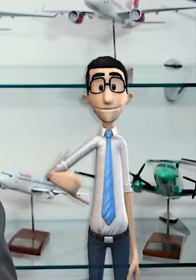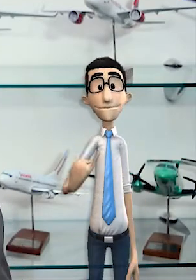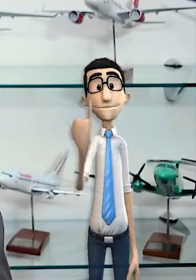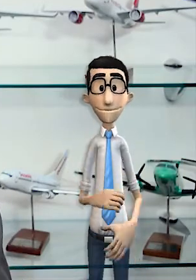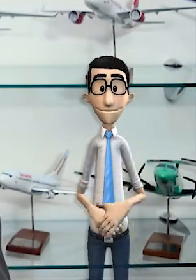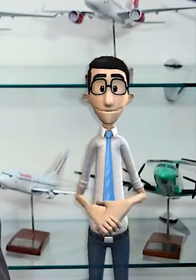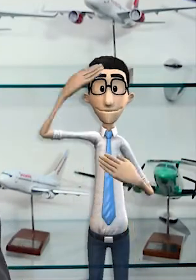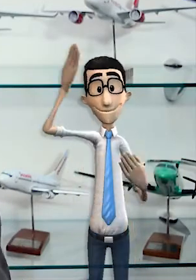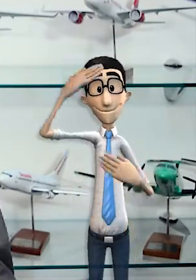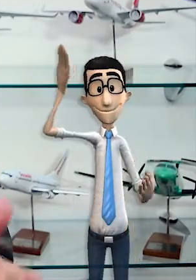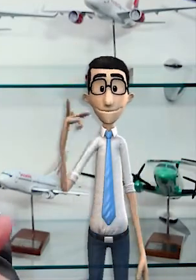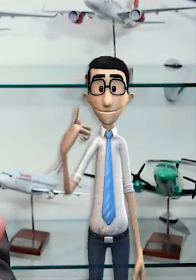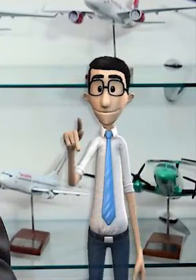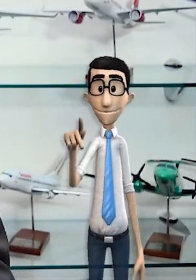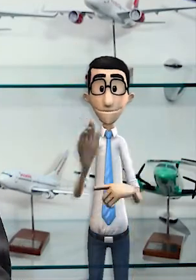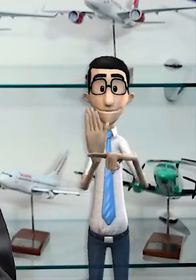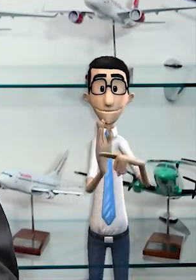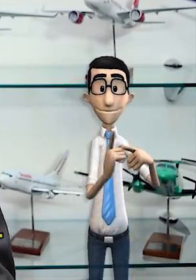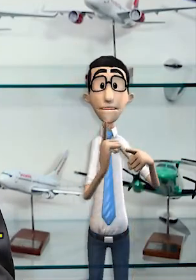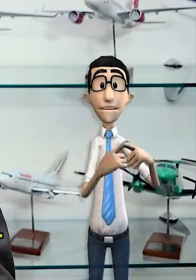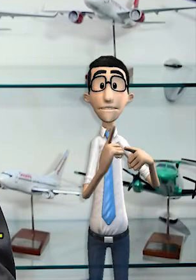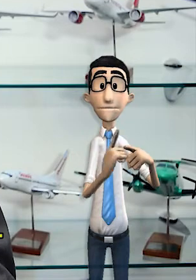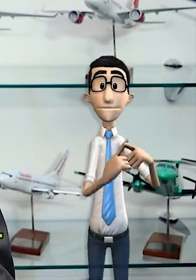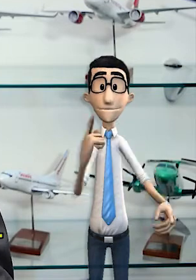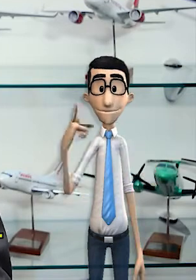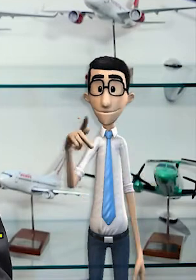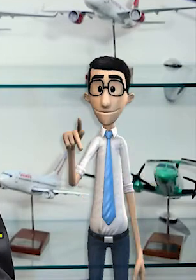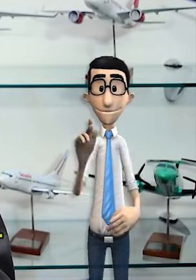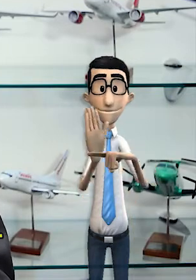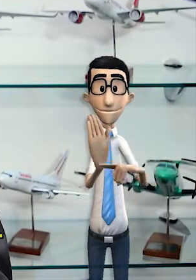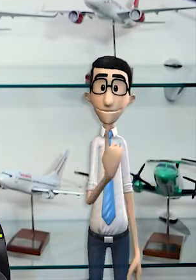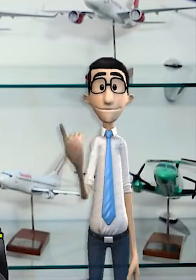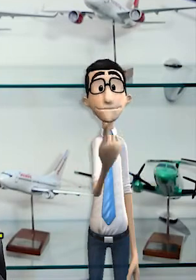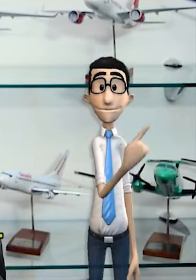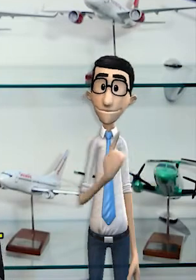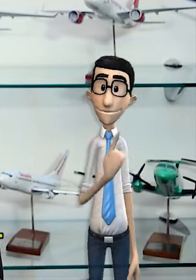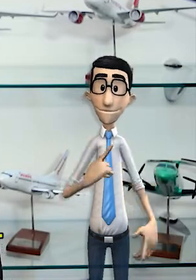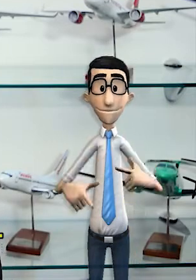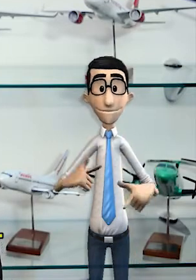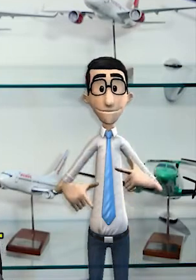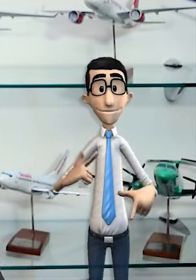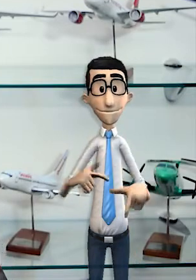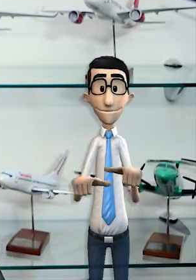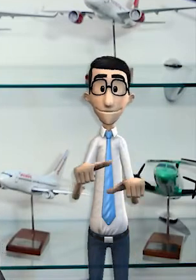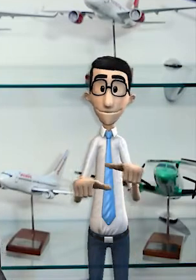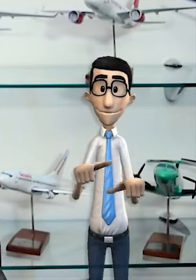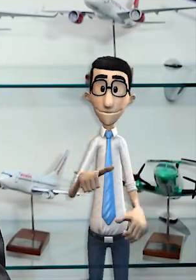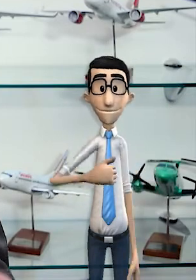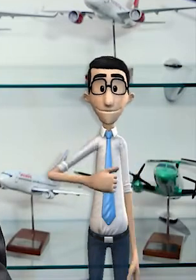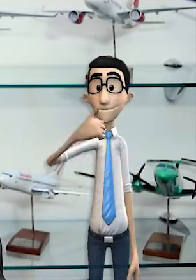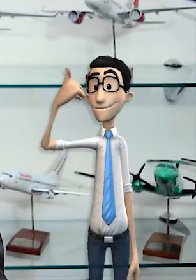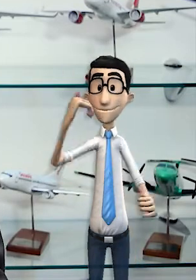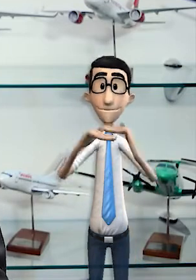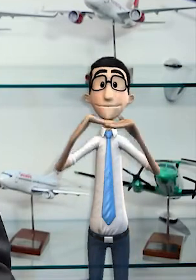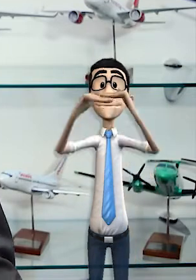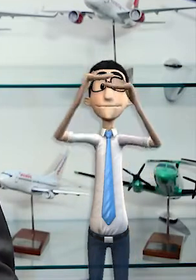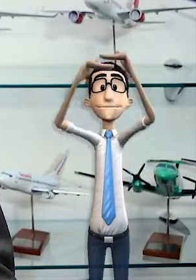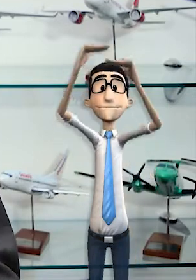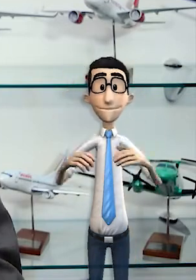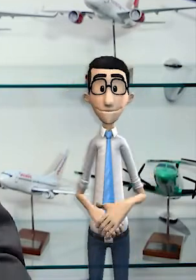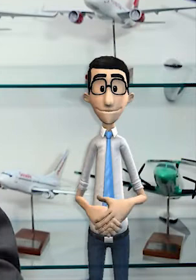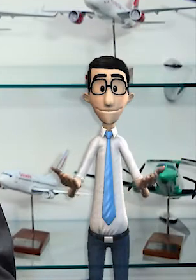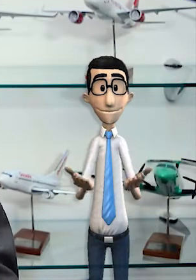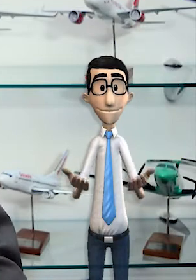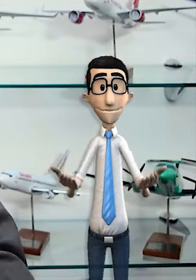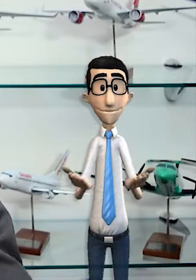o seu período aqui em nossa cidade. Aproveite! Queremos agradecer a sua contribuição do Rutex Facultativo, porque é através dela que a nossa fundação